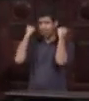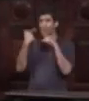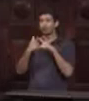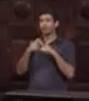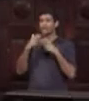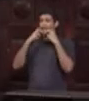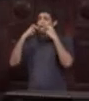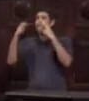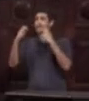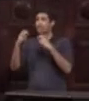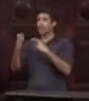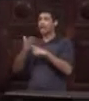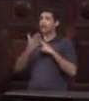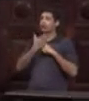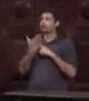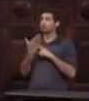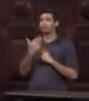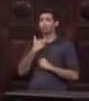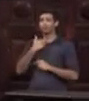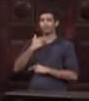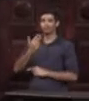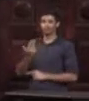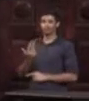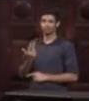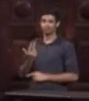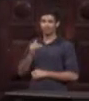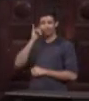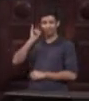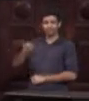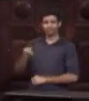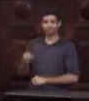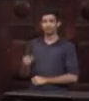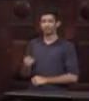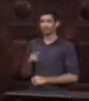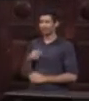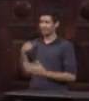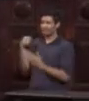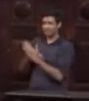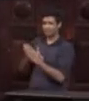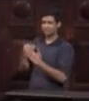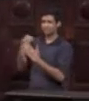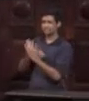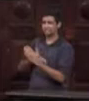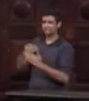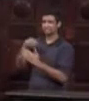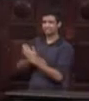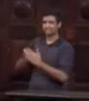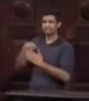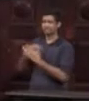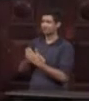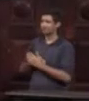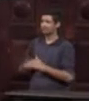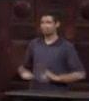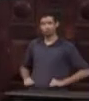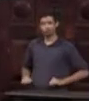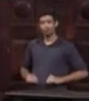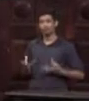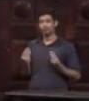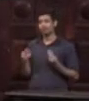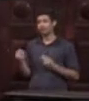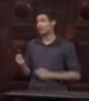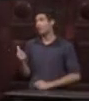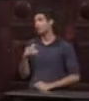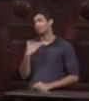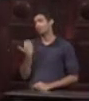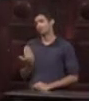pudesse chamar, pedir por socorro aos agentes e fosse espancado a esse nível gravíssimo. O jovem está à beira da